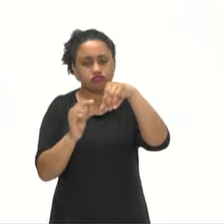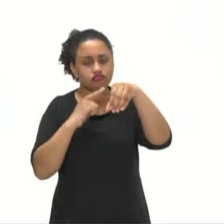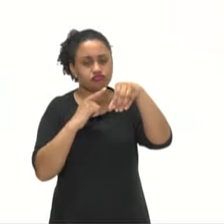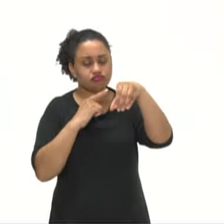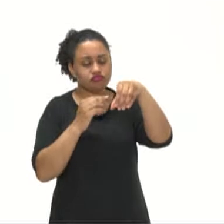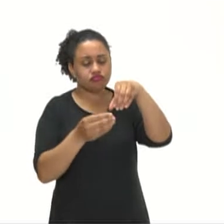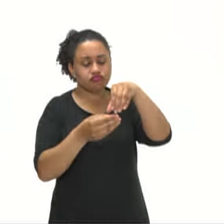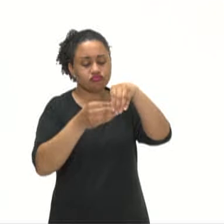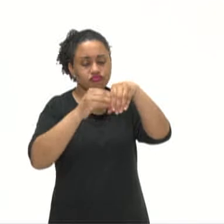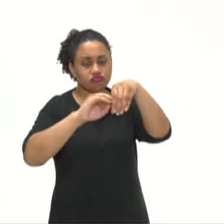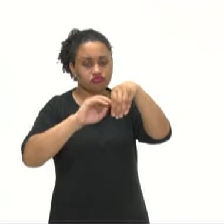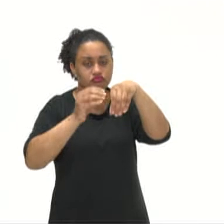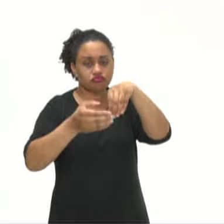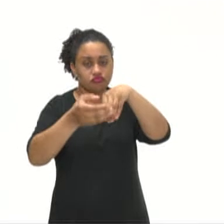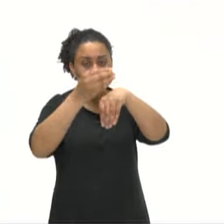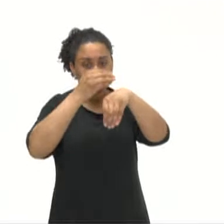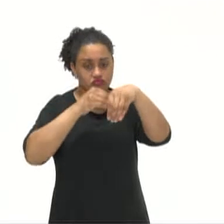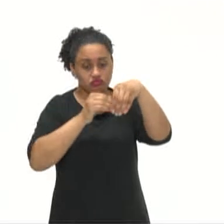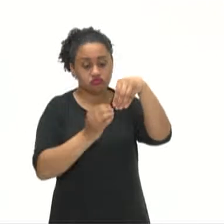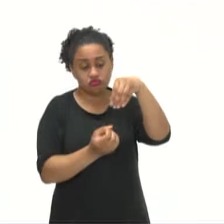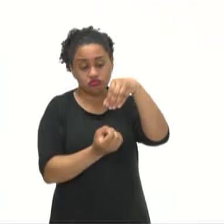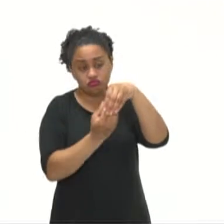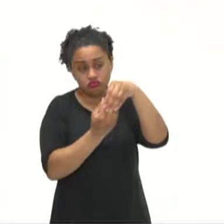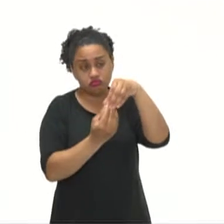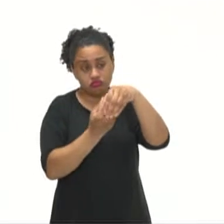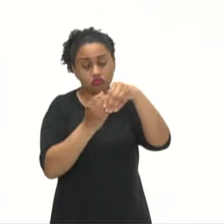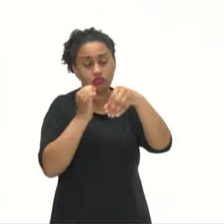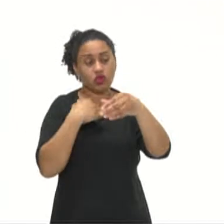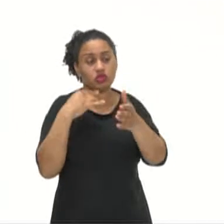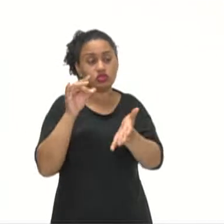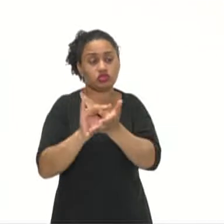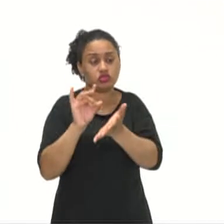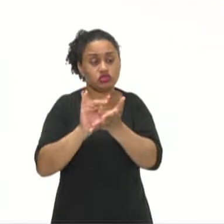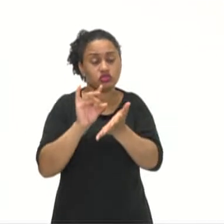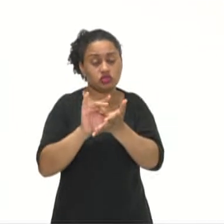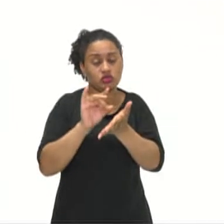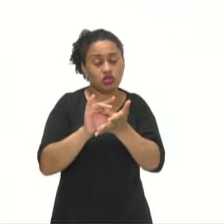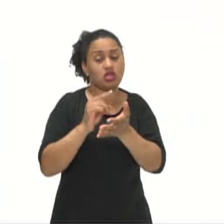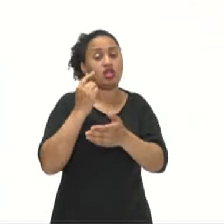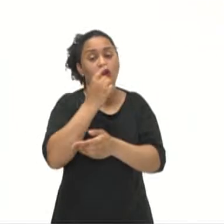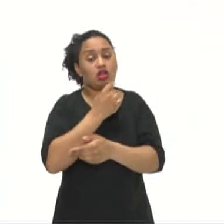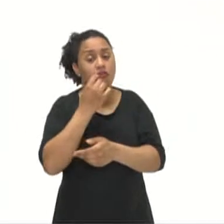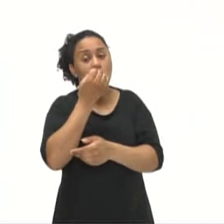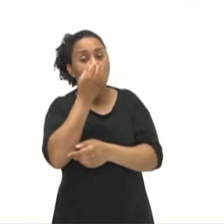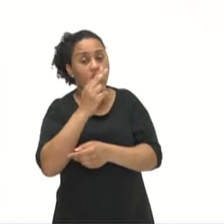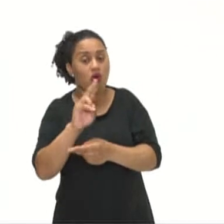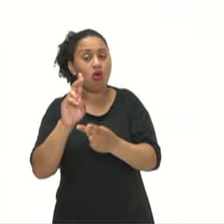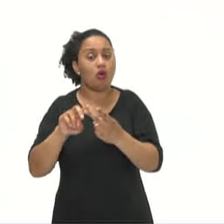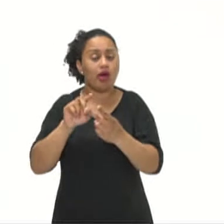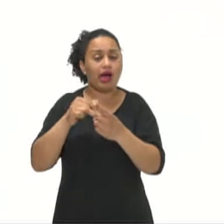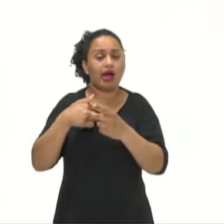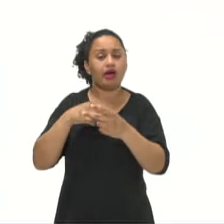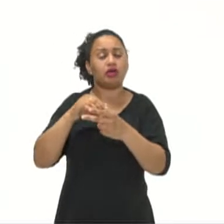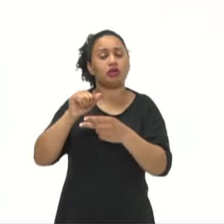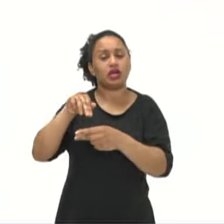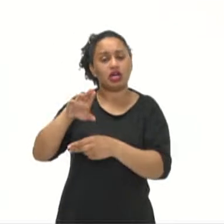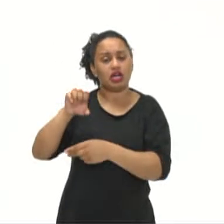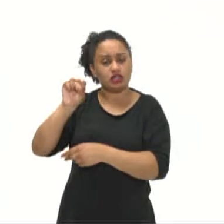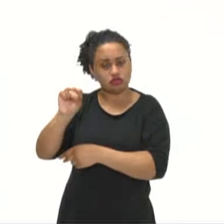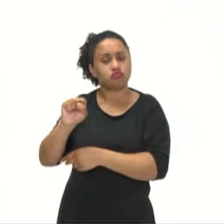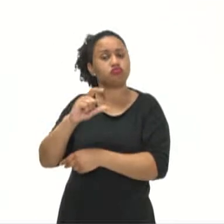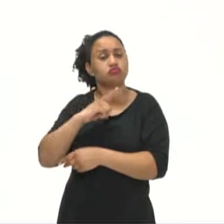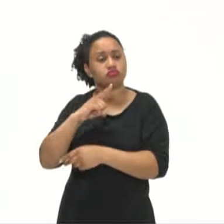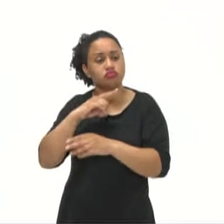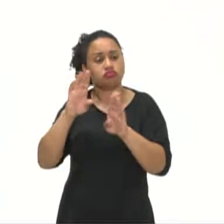aqui, ele pode dar origem tanto à boca ou ao ânus. Então, os animais que vão ter esse blastóporo que